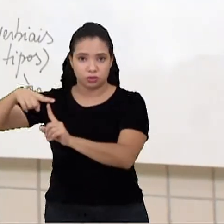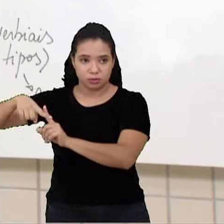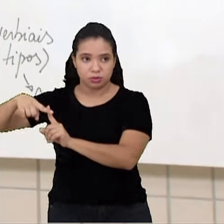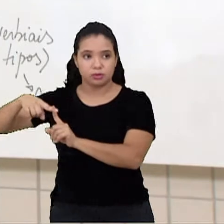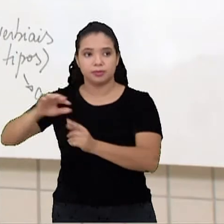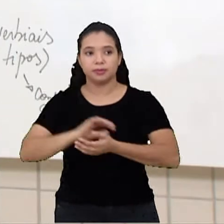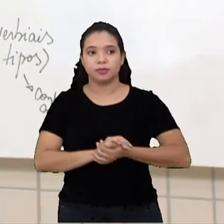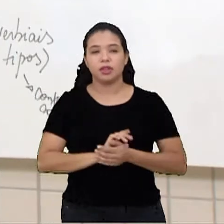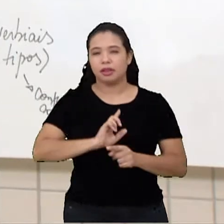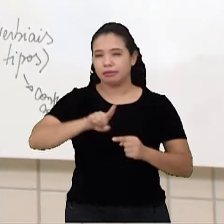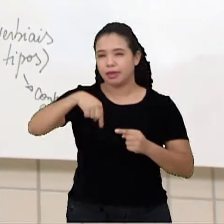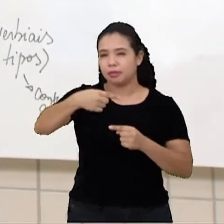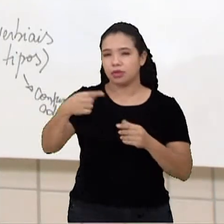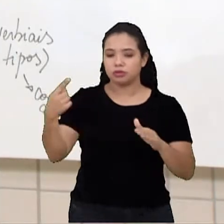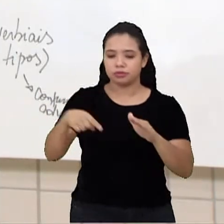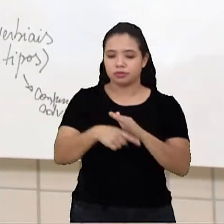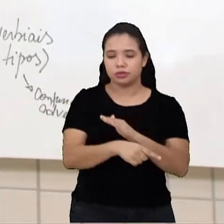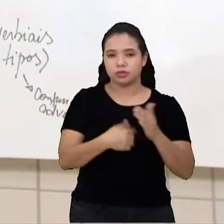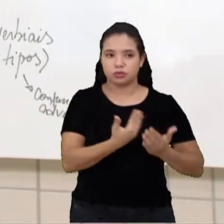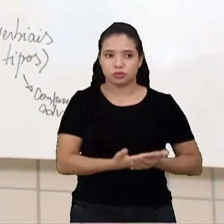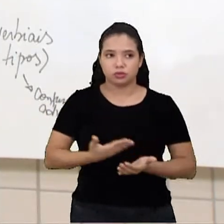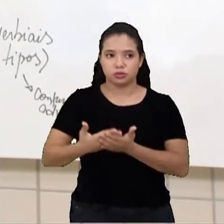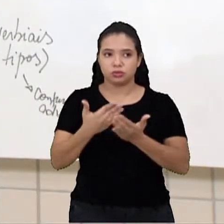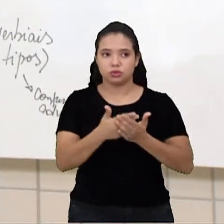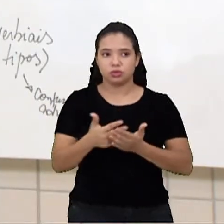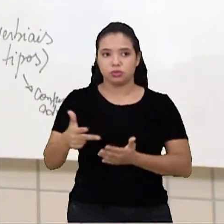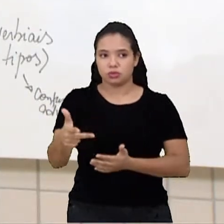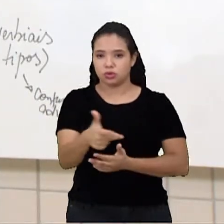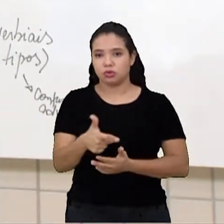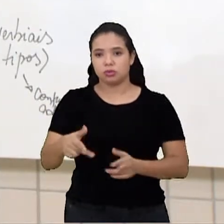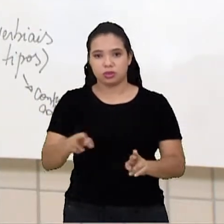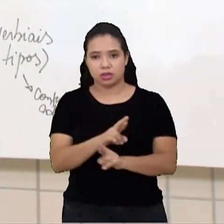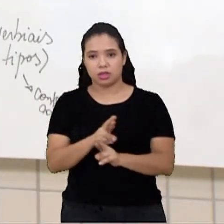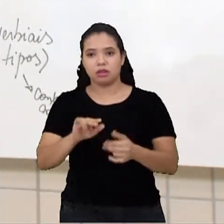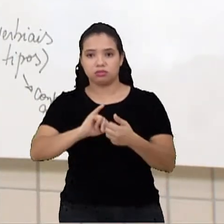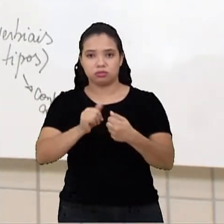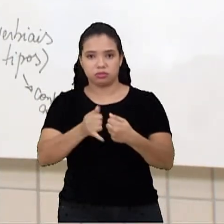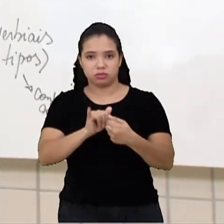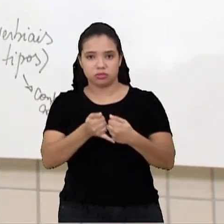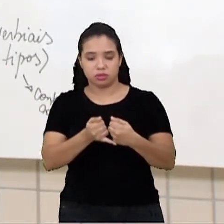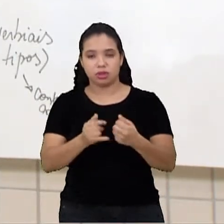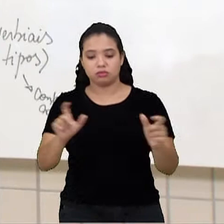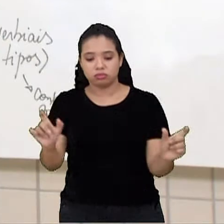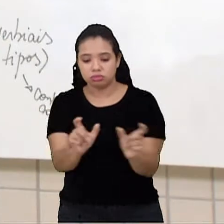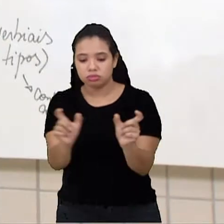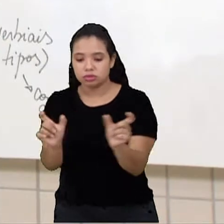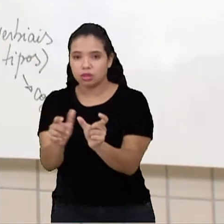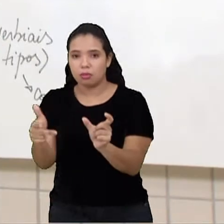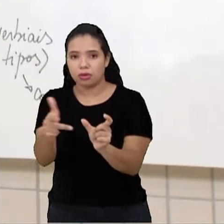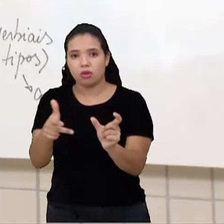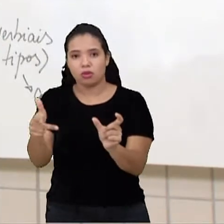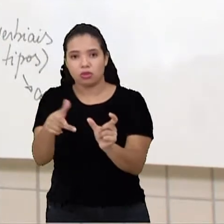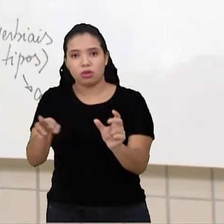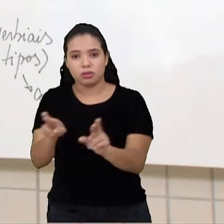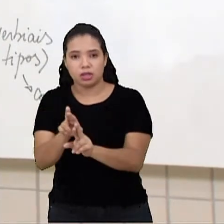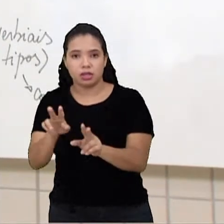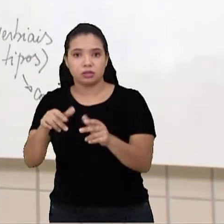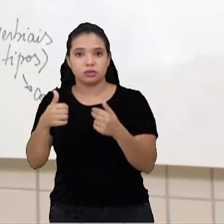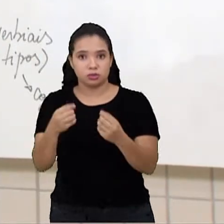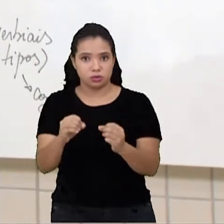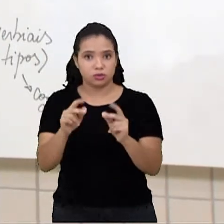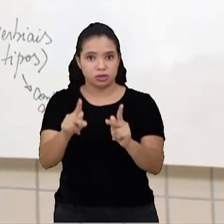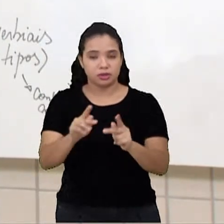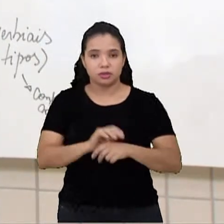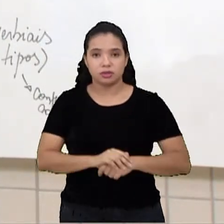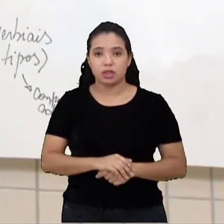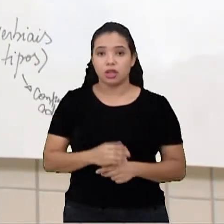mais profundo apenas as adjetivas, que são ligadas por pronomes relativos. Tá bom? E aí nós vamos estudar os